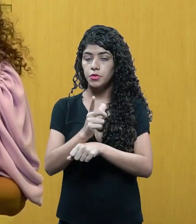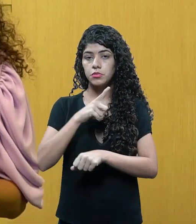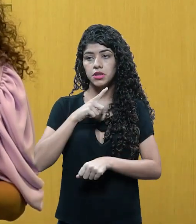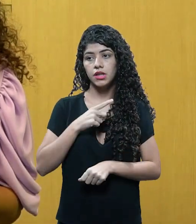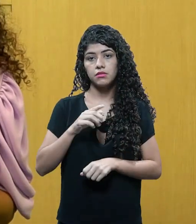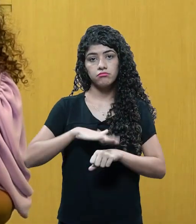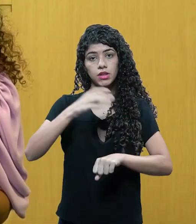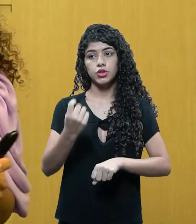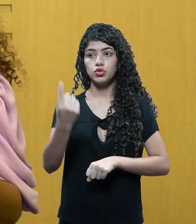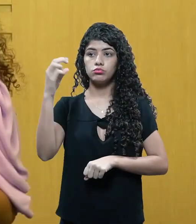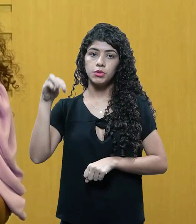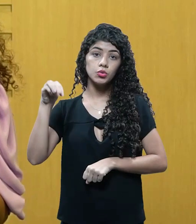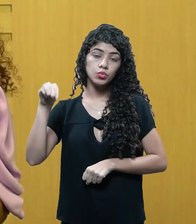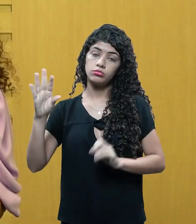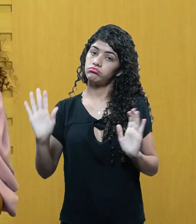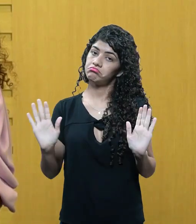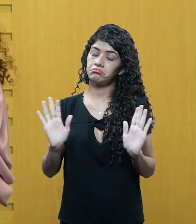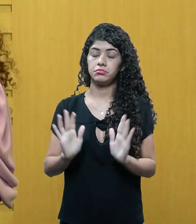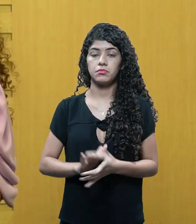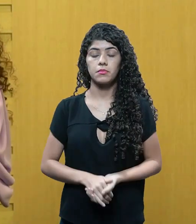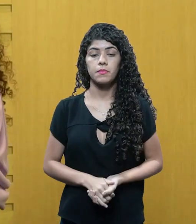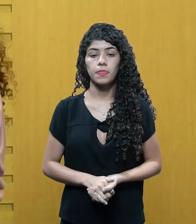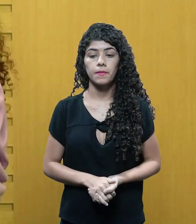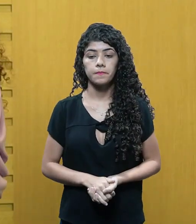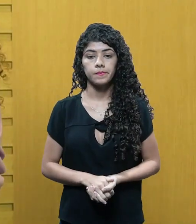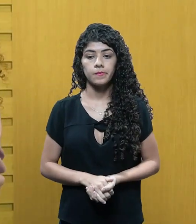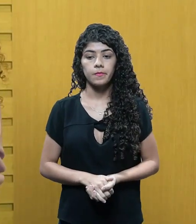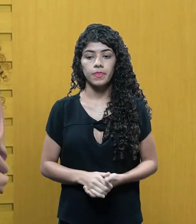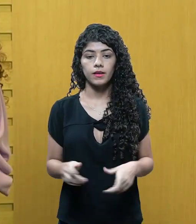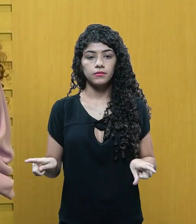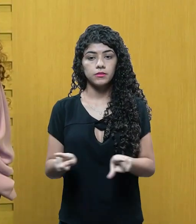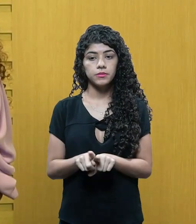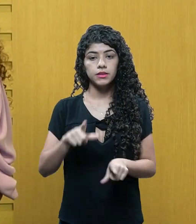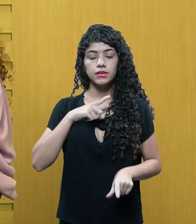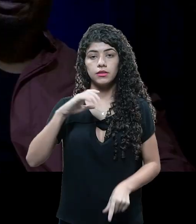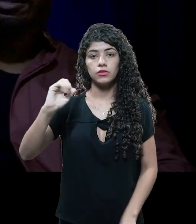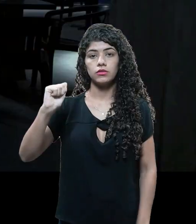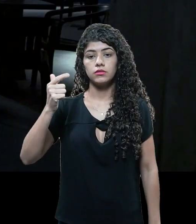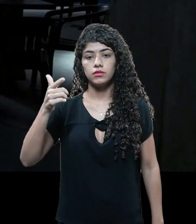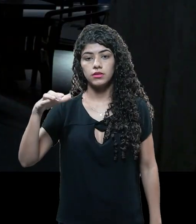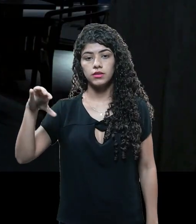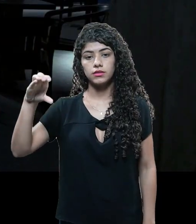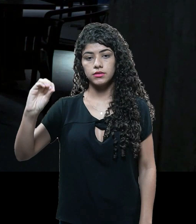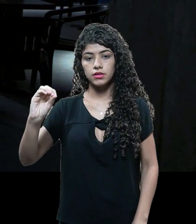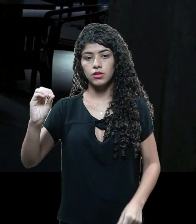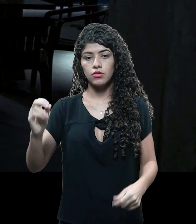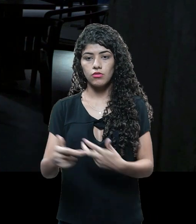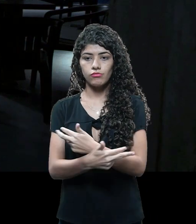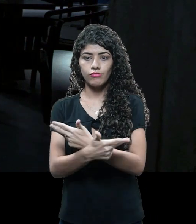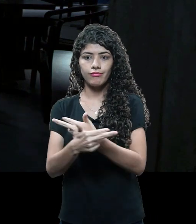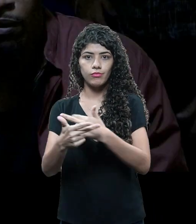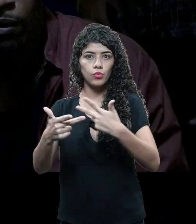minuto. Então, isso é relativo, isso de uma página por minuto. Cenas de ação acontece o contrário, um volume grande de